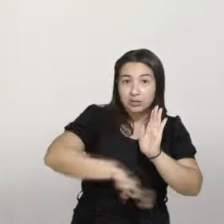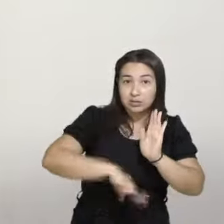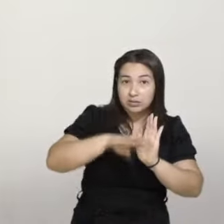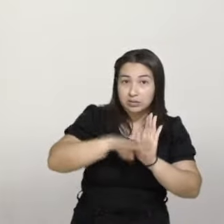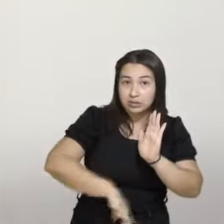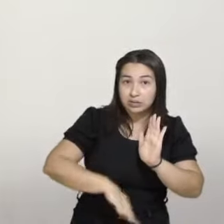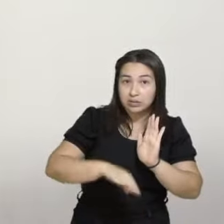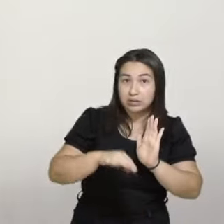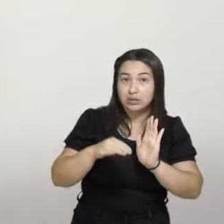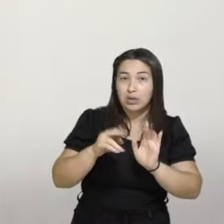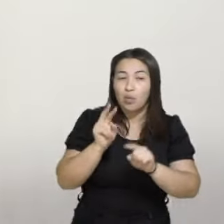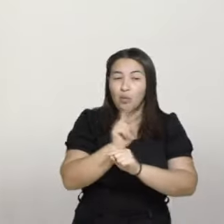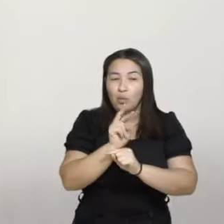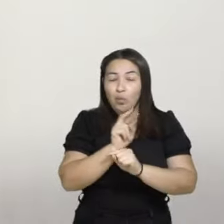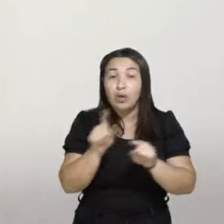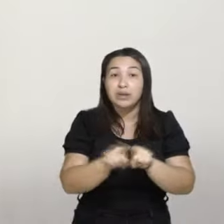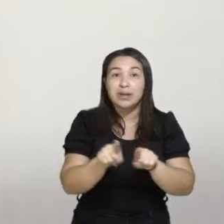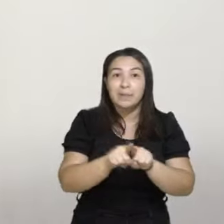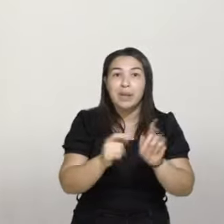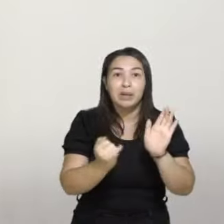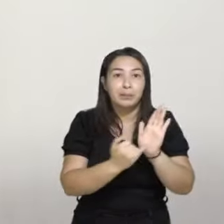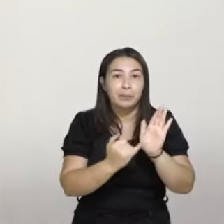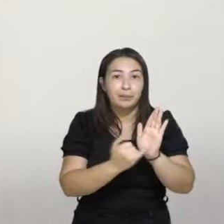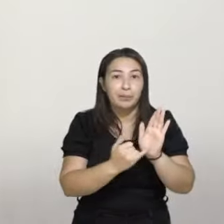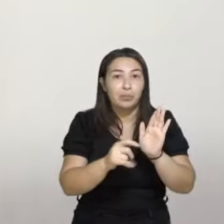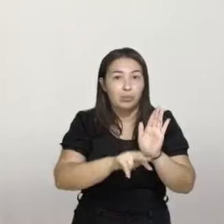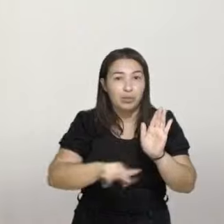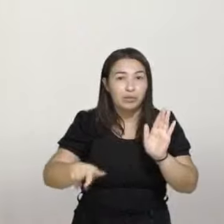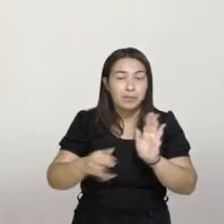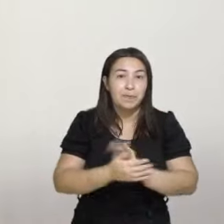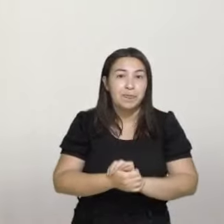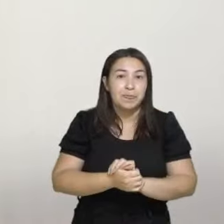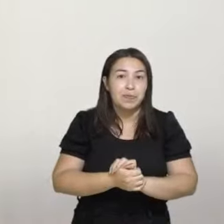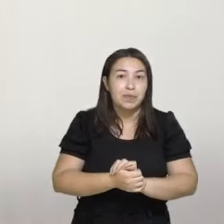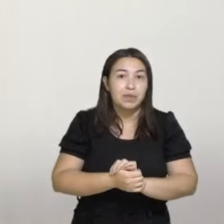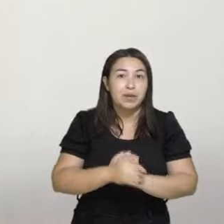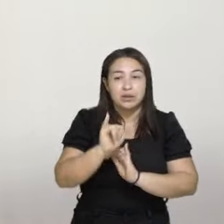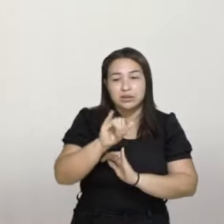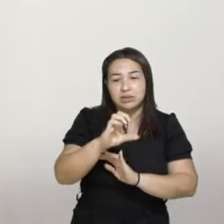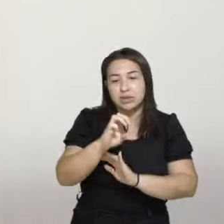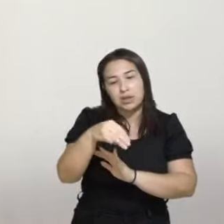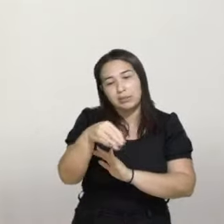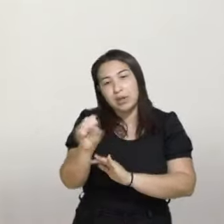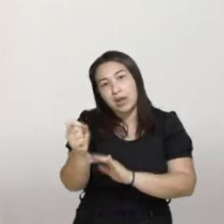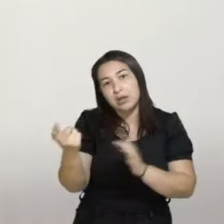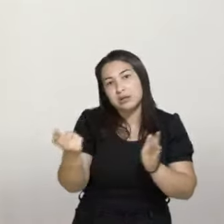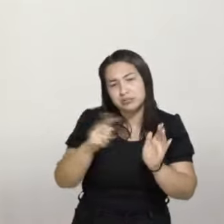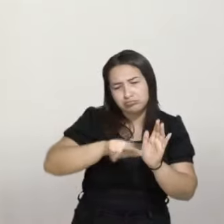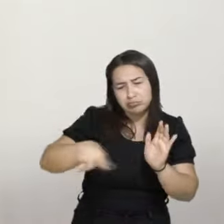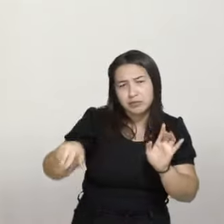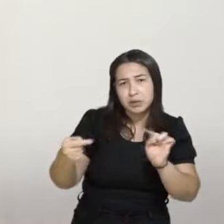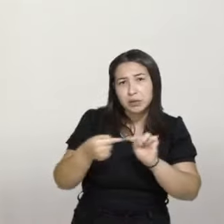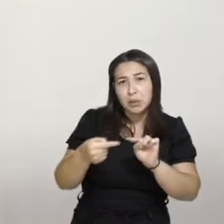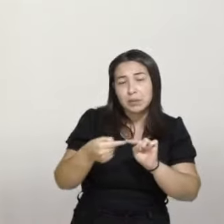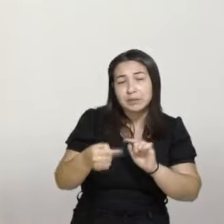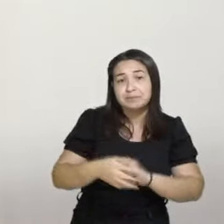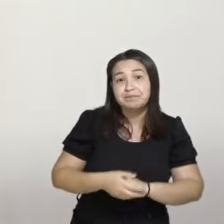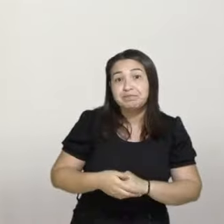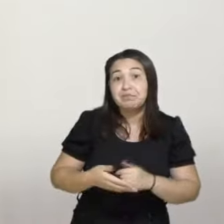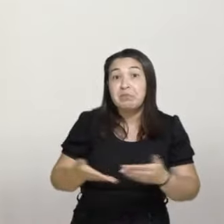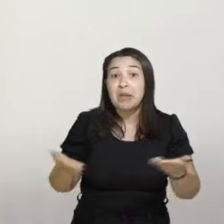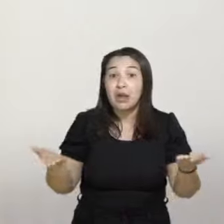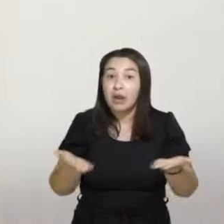tributária, especialmente isenções ligadas ao ICMS, entre outras. Hoje,